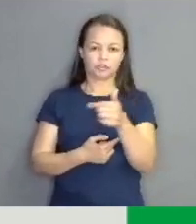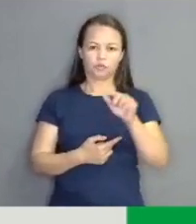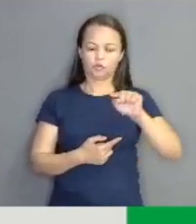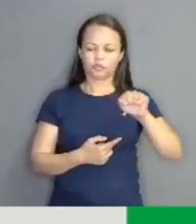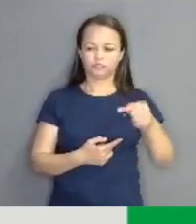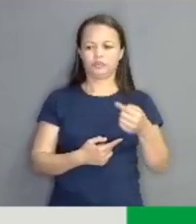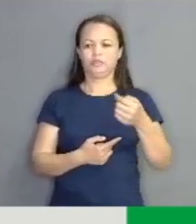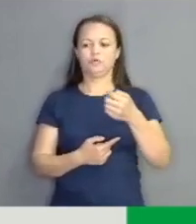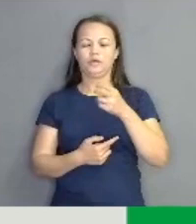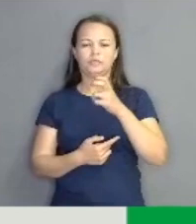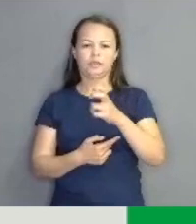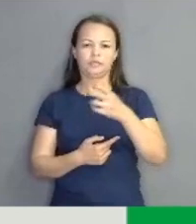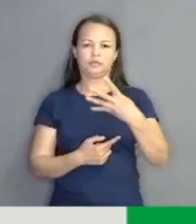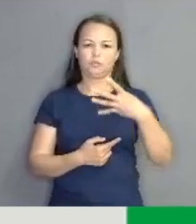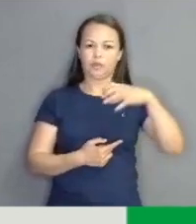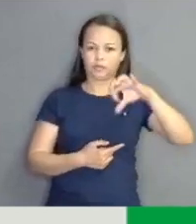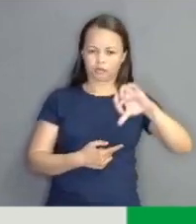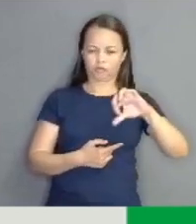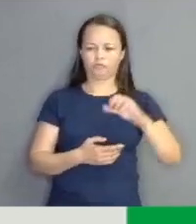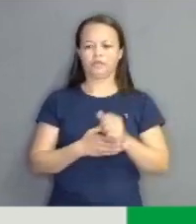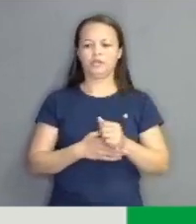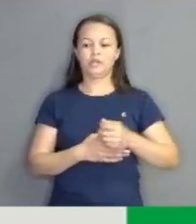22,549 e o quarto